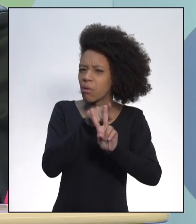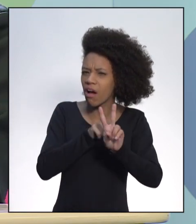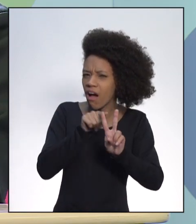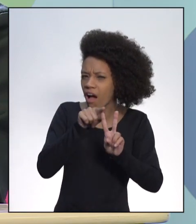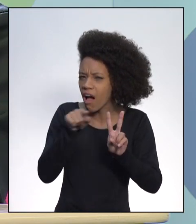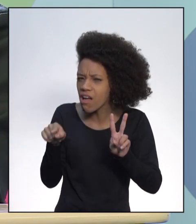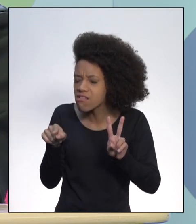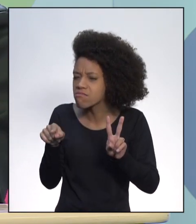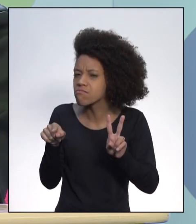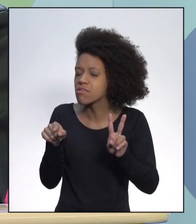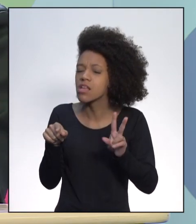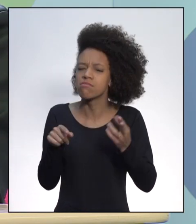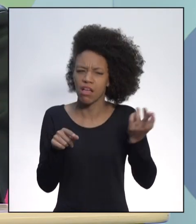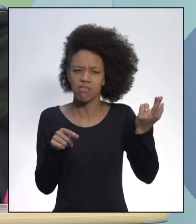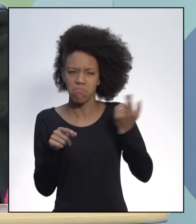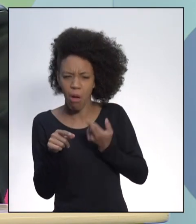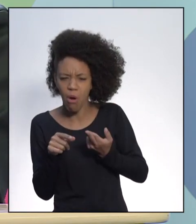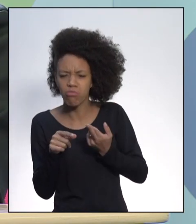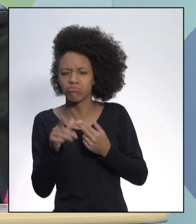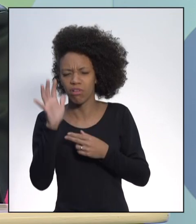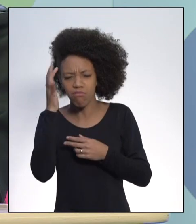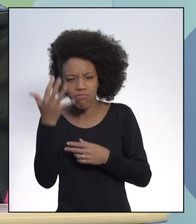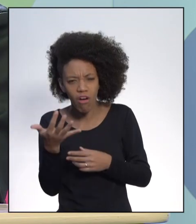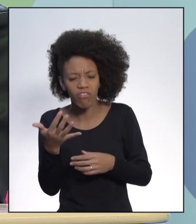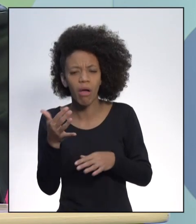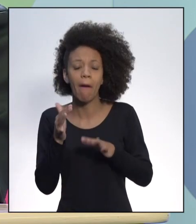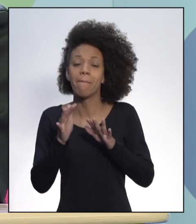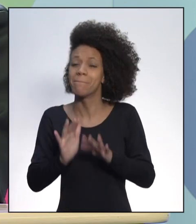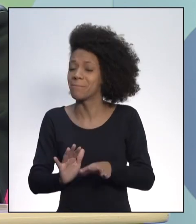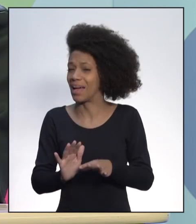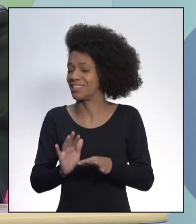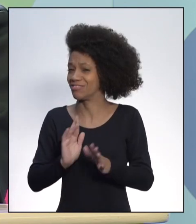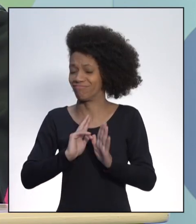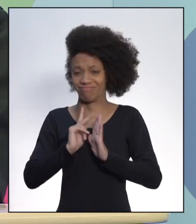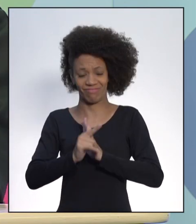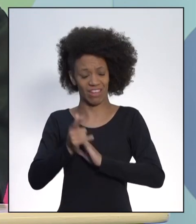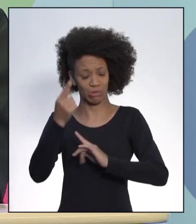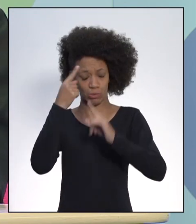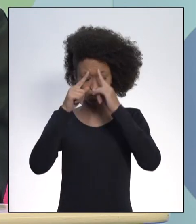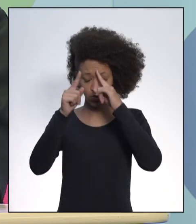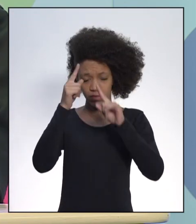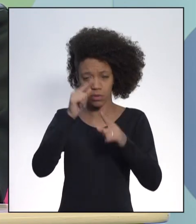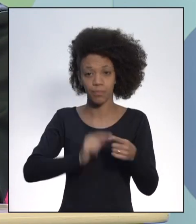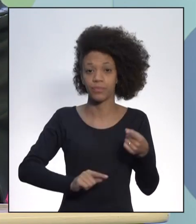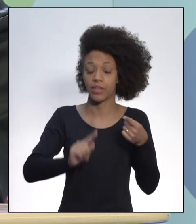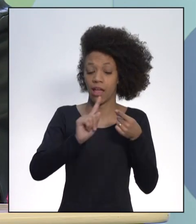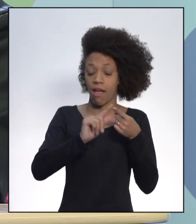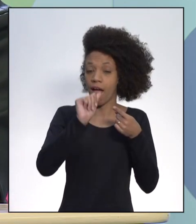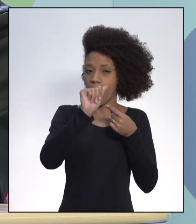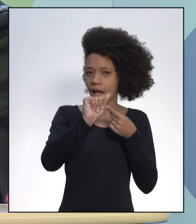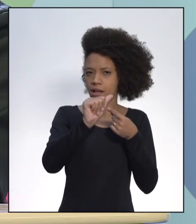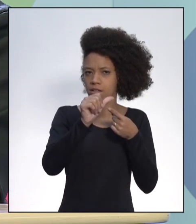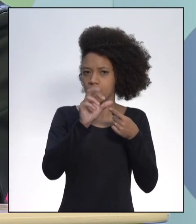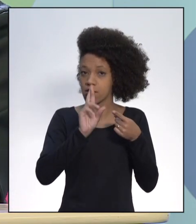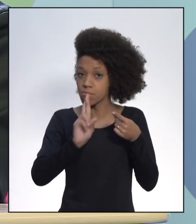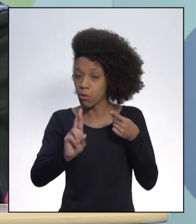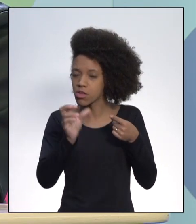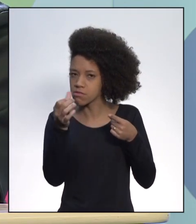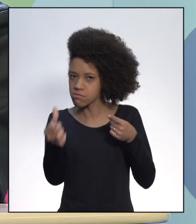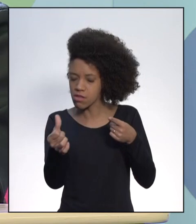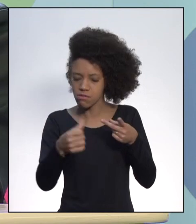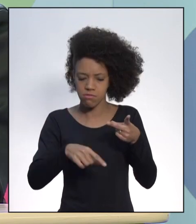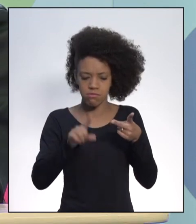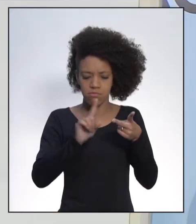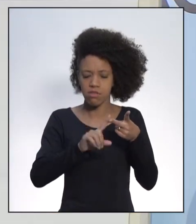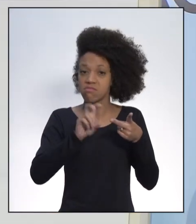você responder e resolver essa, mas muitos ficaram nessa dúvida, né? Então a A eles colocaram 6 e as outras duas 50 e